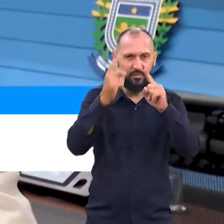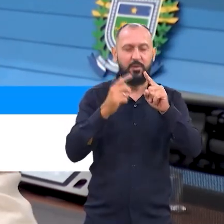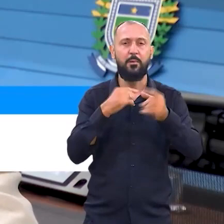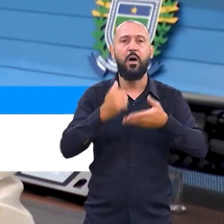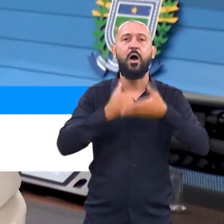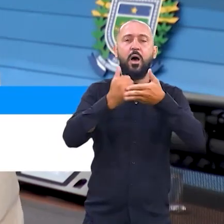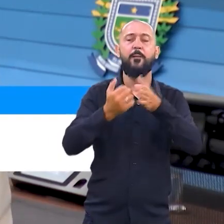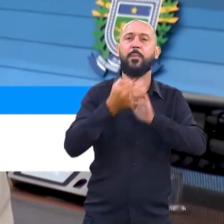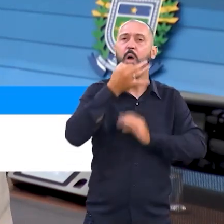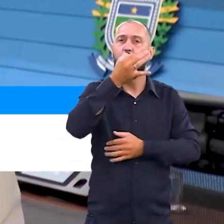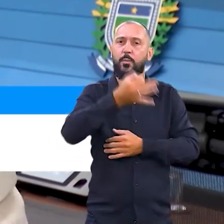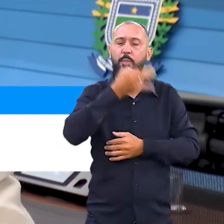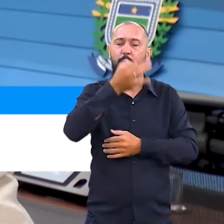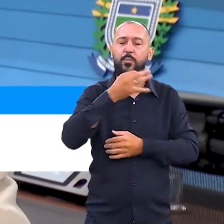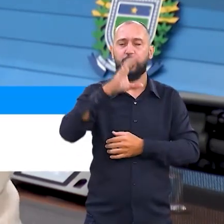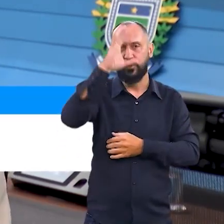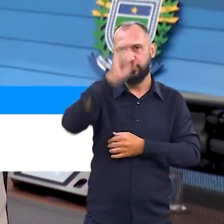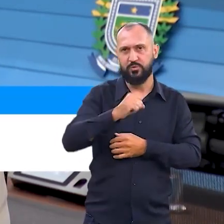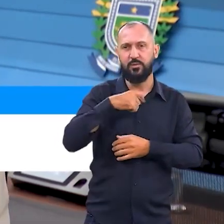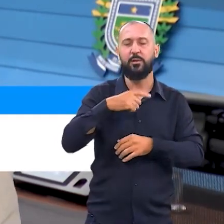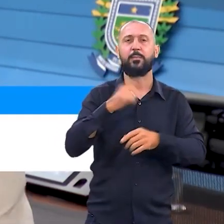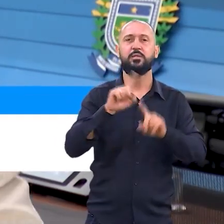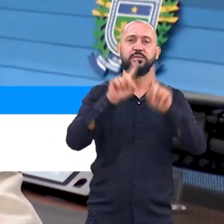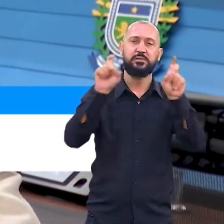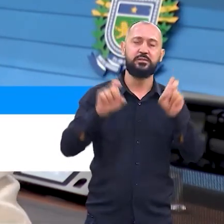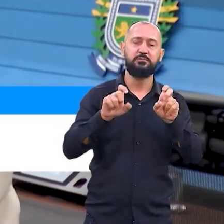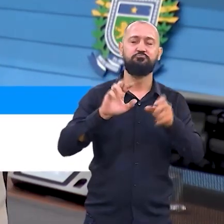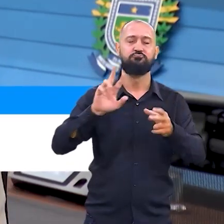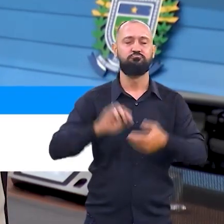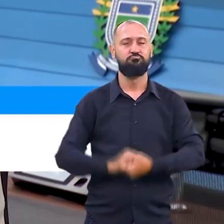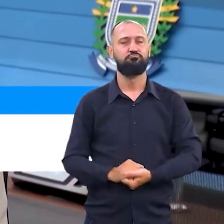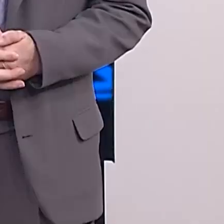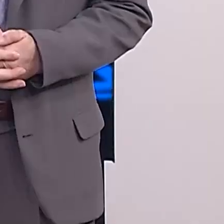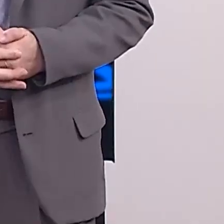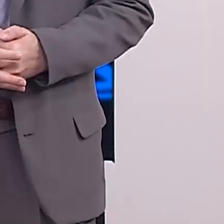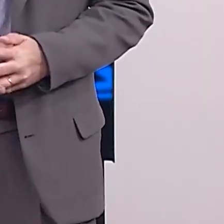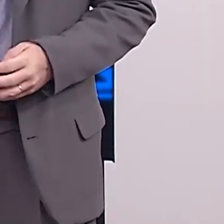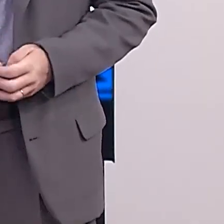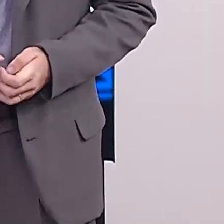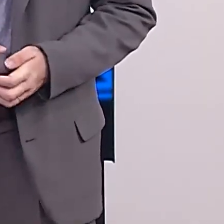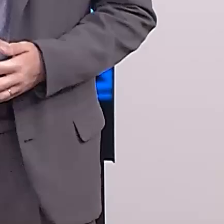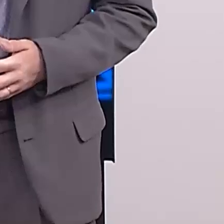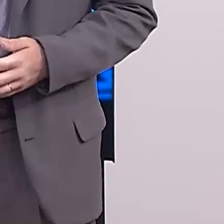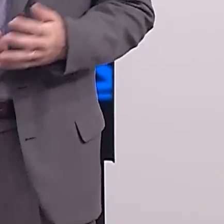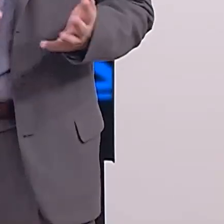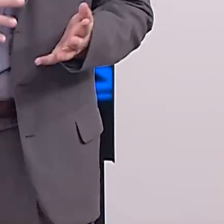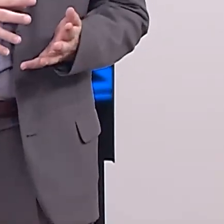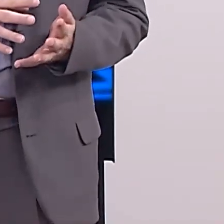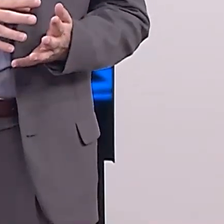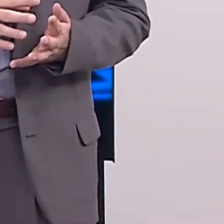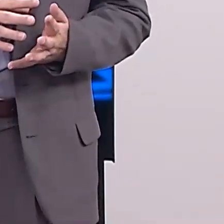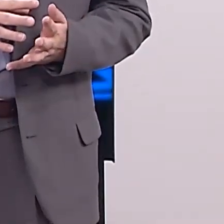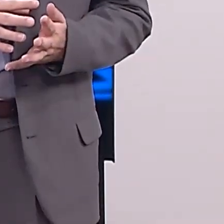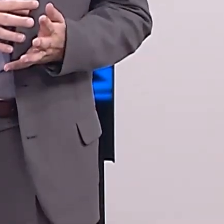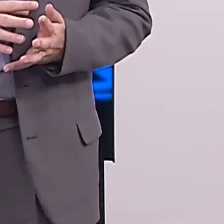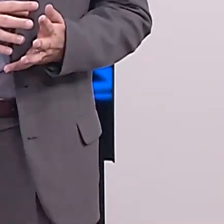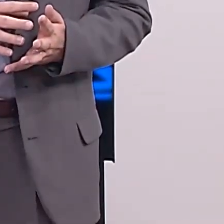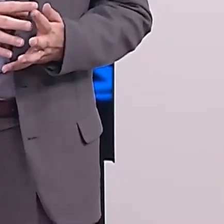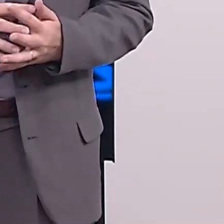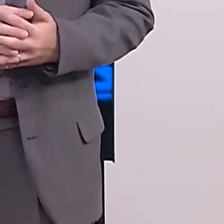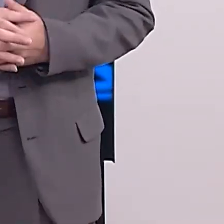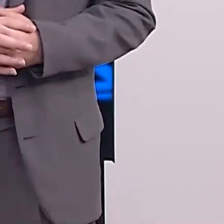mas criatividade para propor saídas alternativas para essa questão. O deputado Caravina, que tem discutido a questão